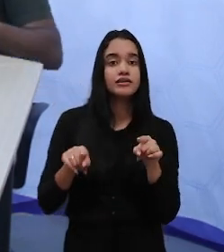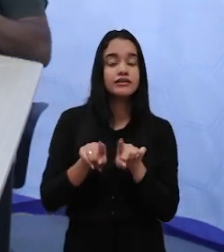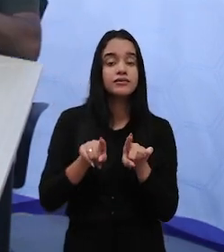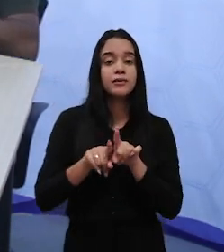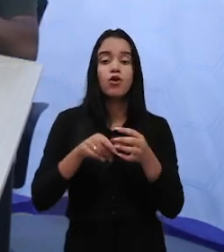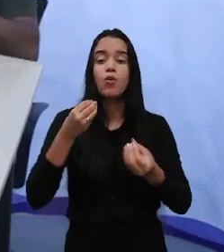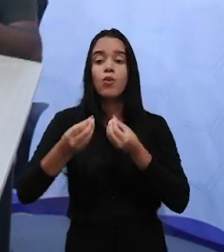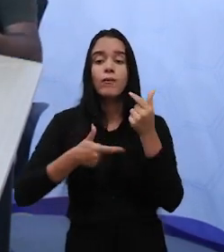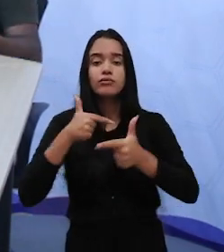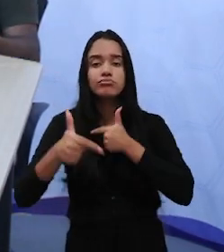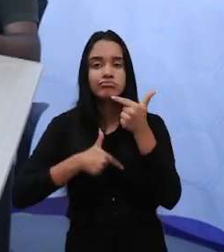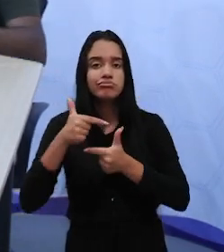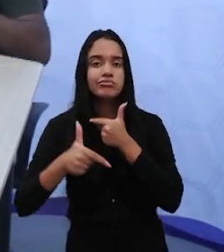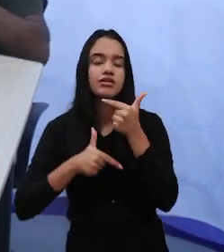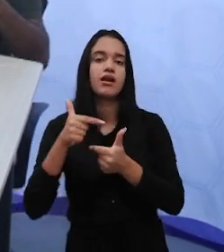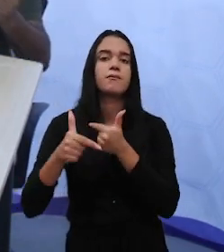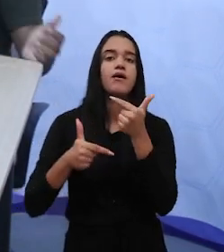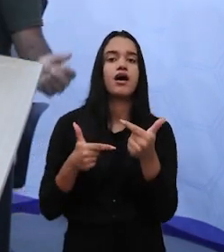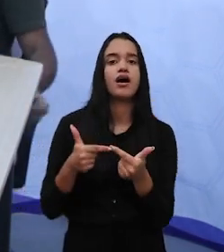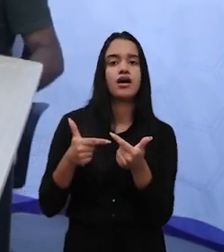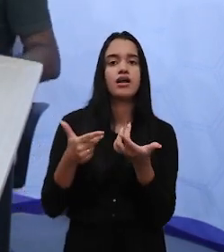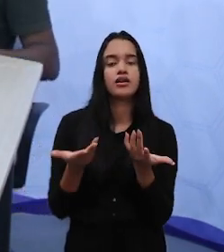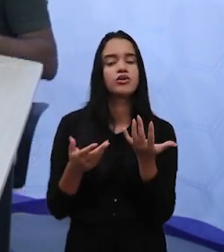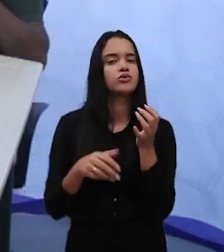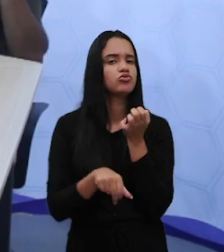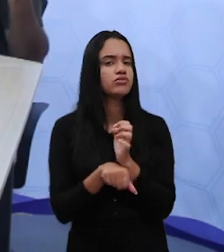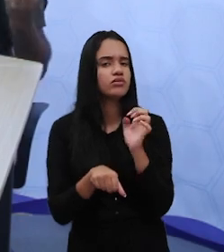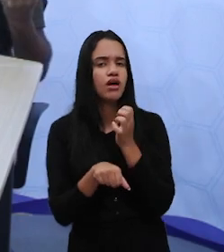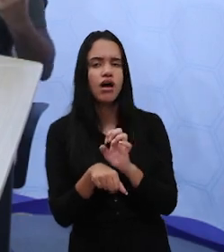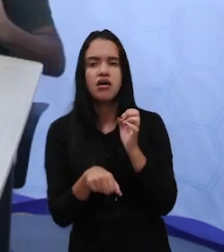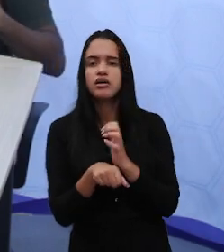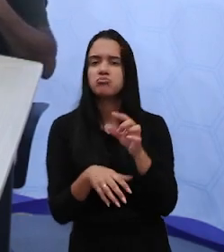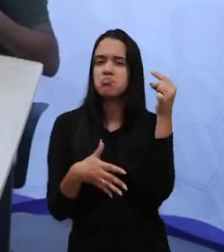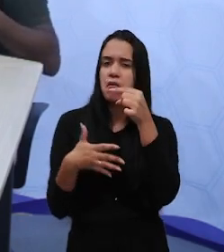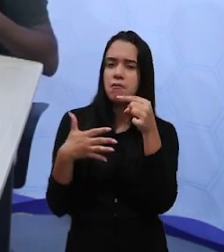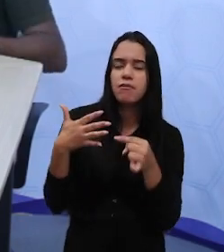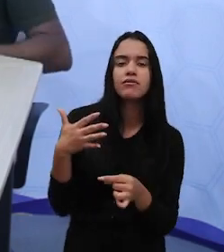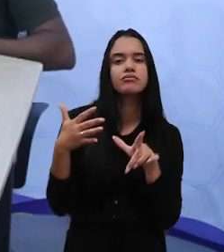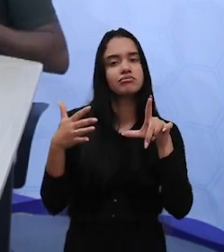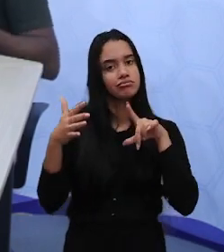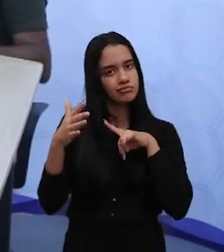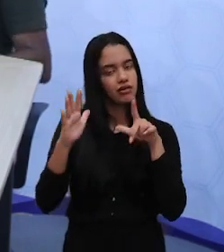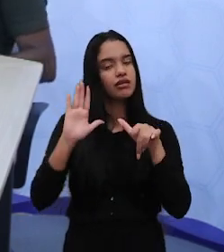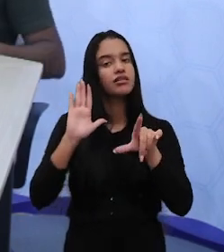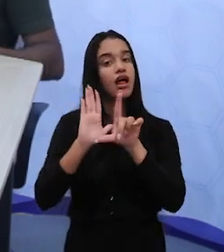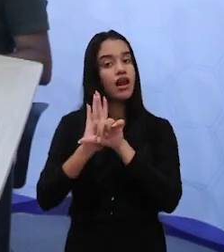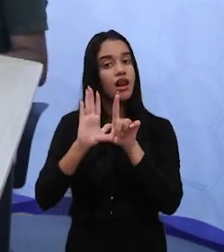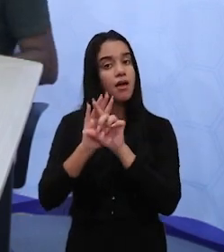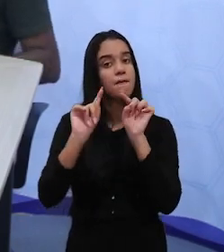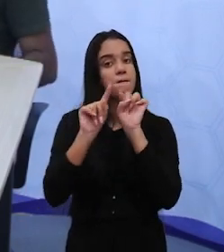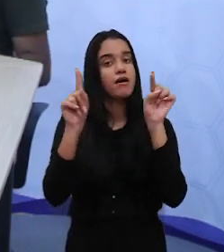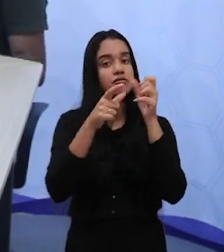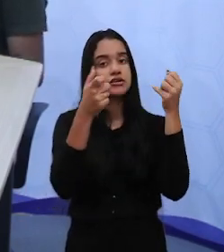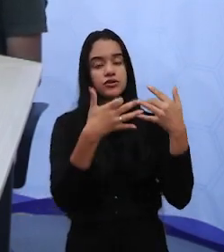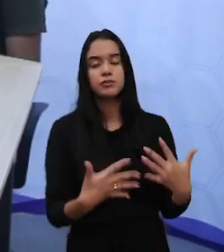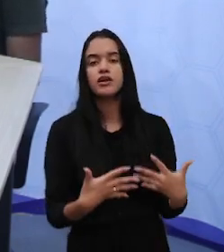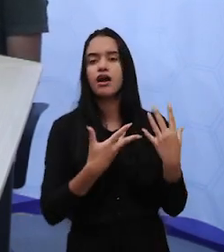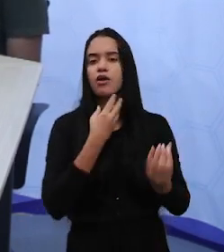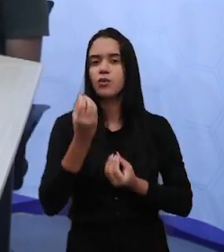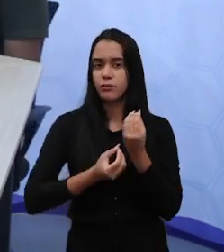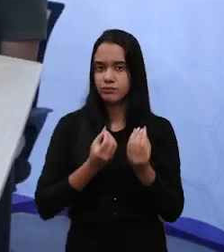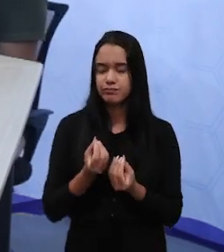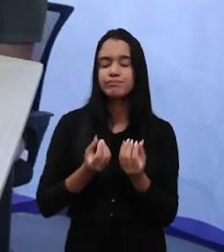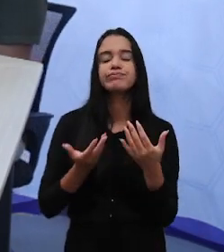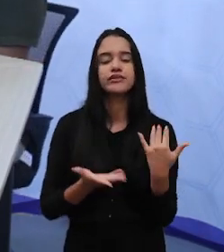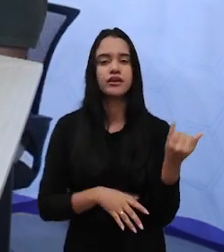subordinados, falar a respeito de estágio probatório, enfim, está na lei, mas a instrução normativa vai explicar naquele contexto como vai se dar. E é